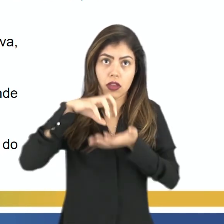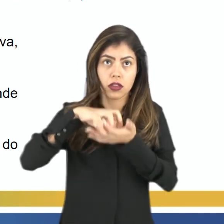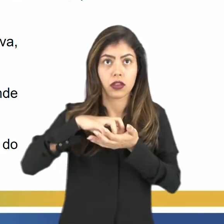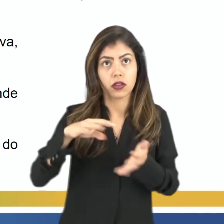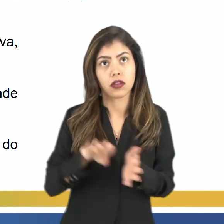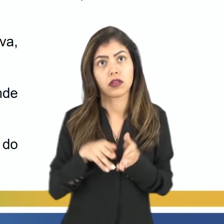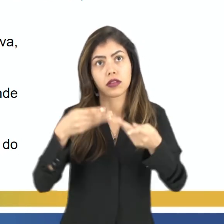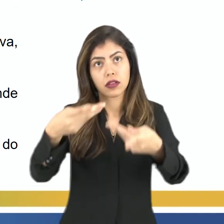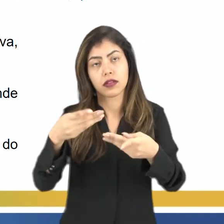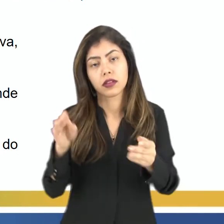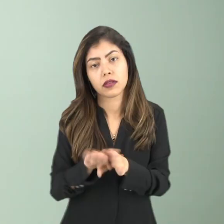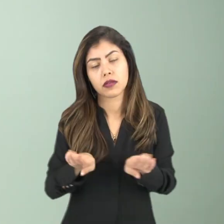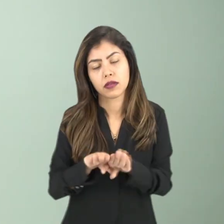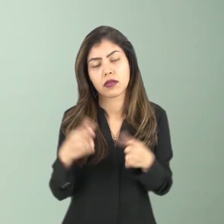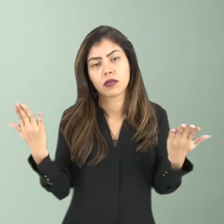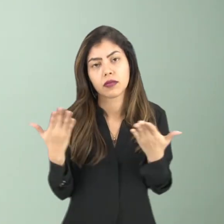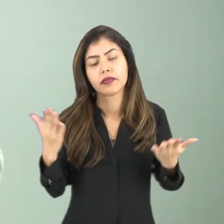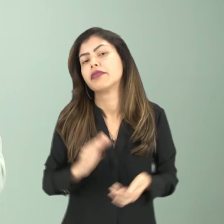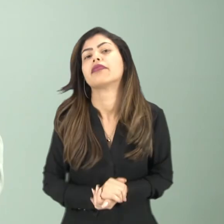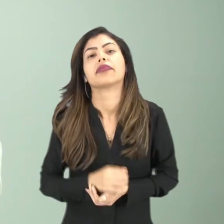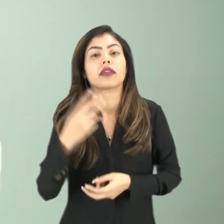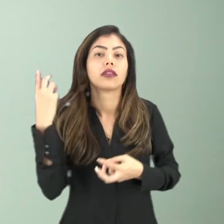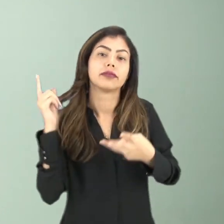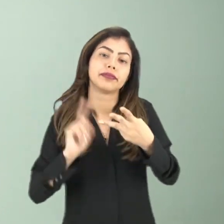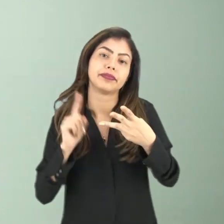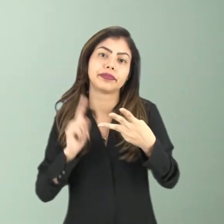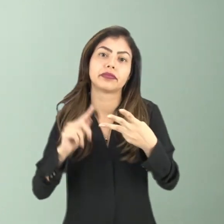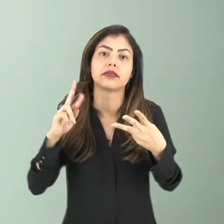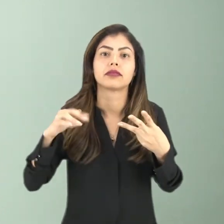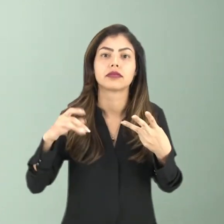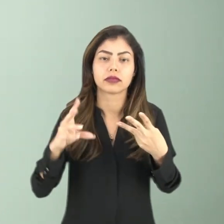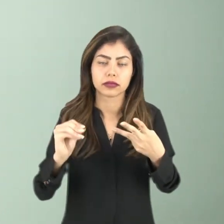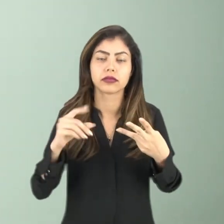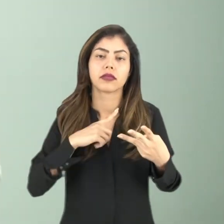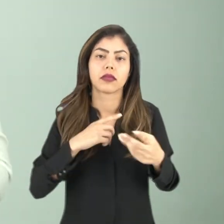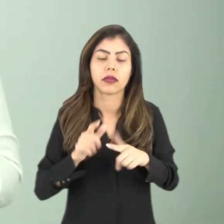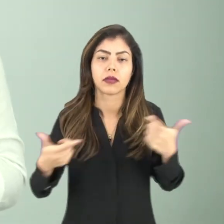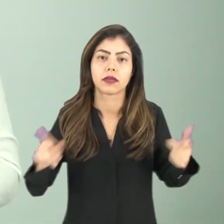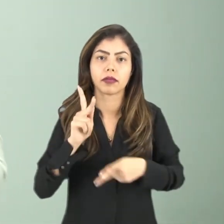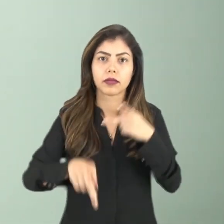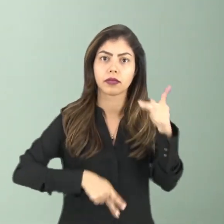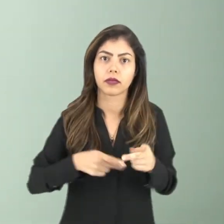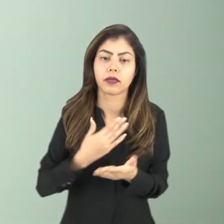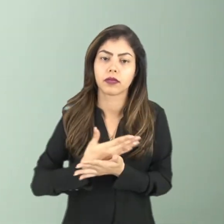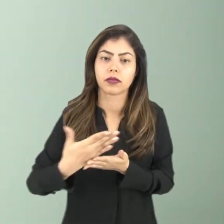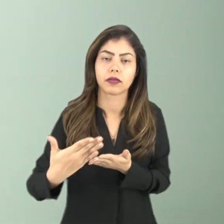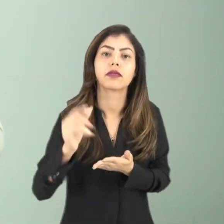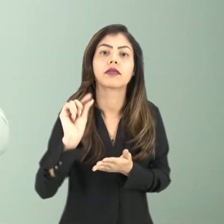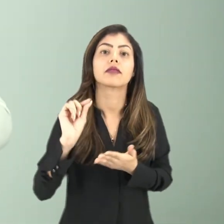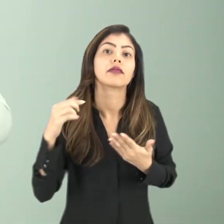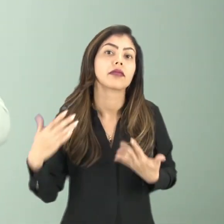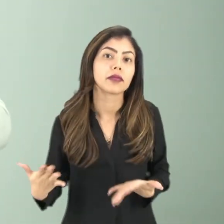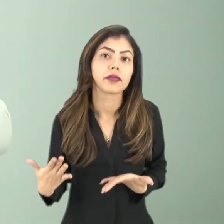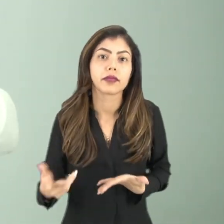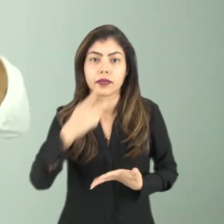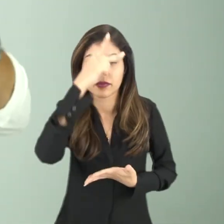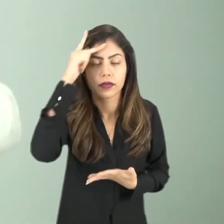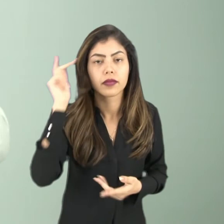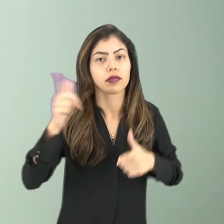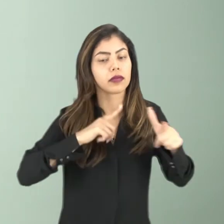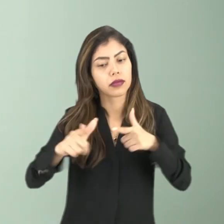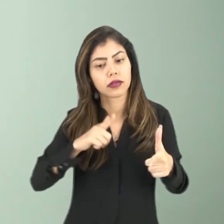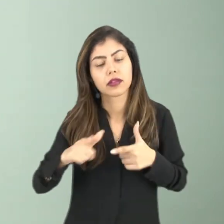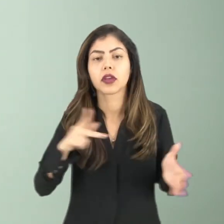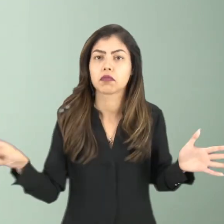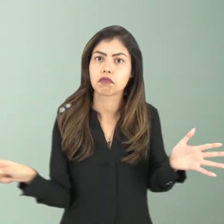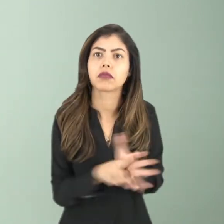serviço prestado. Hoje, o setor terciário que tem maior quantidade de população e também começa aí as pessoas a trabalharem